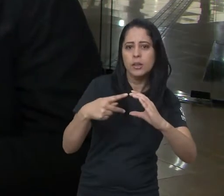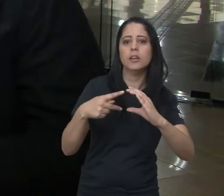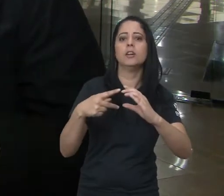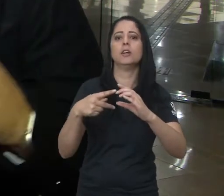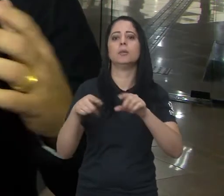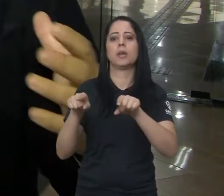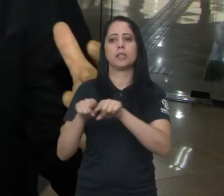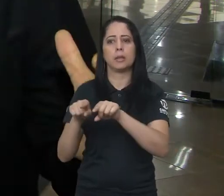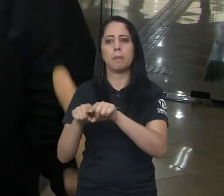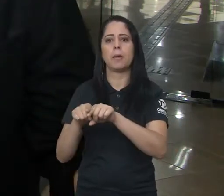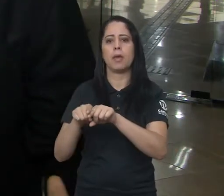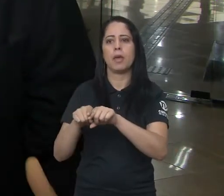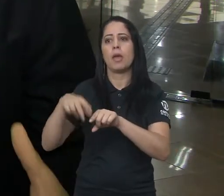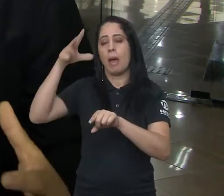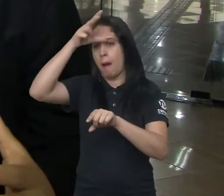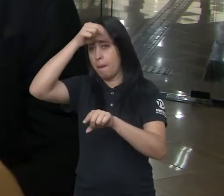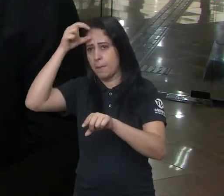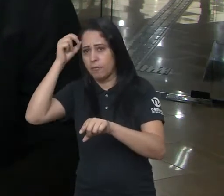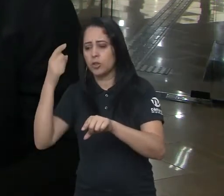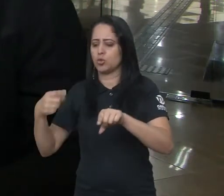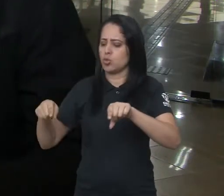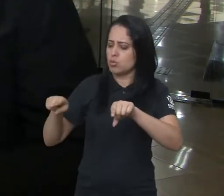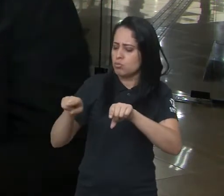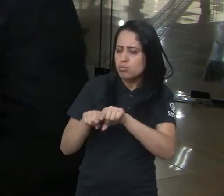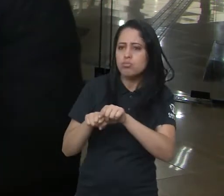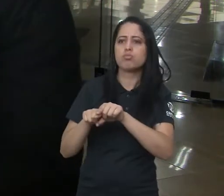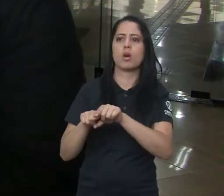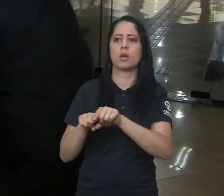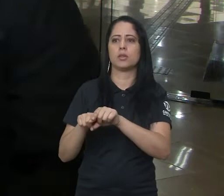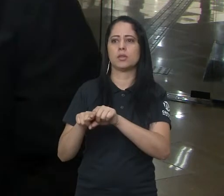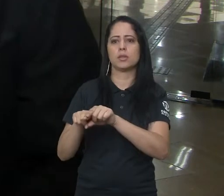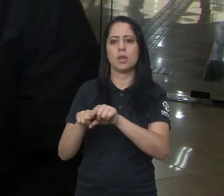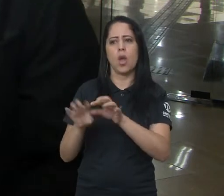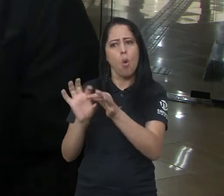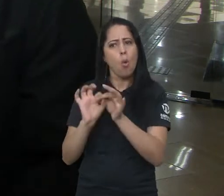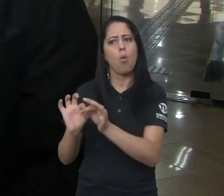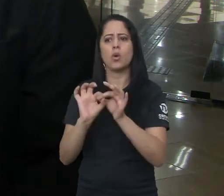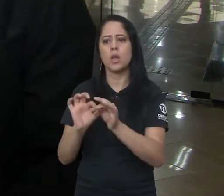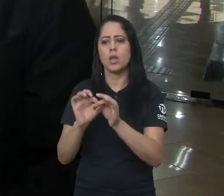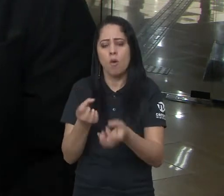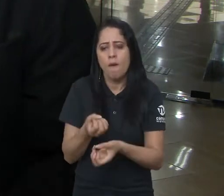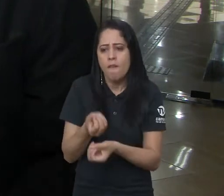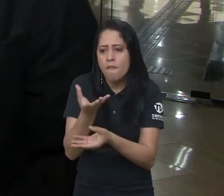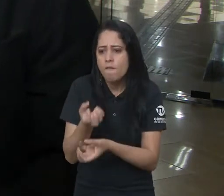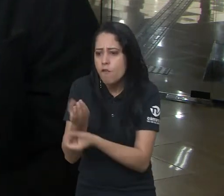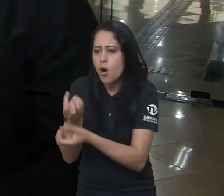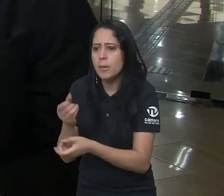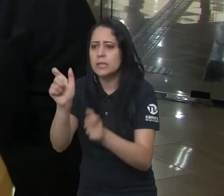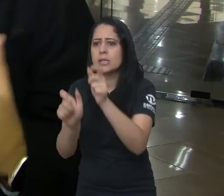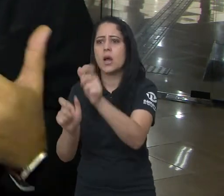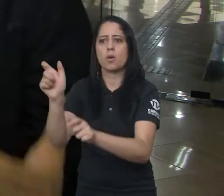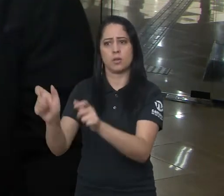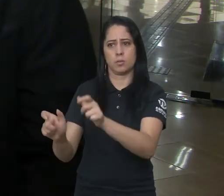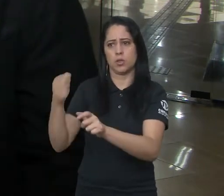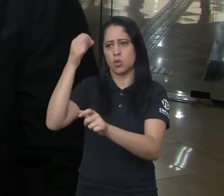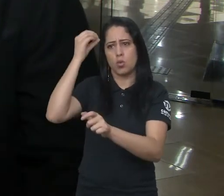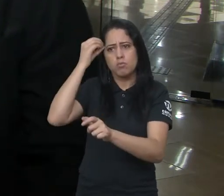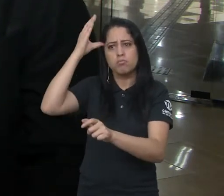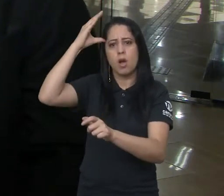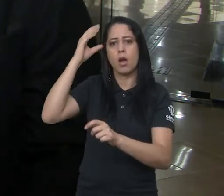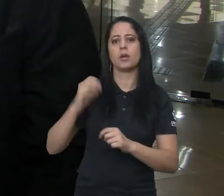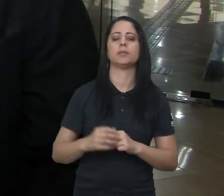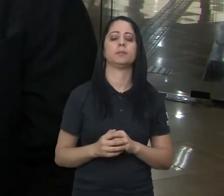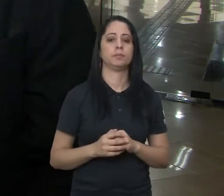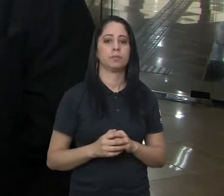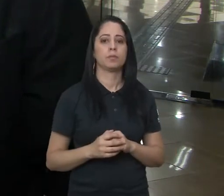tanto através aqui na Câmara Legislativa, quanto também a administração, o Poder Executivo, para estar levando a informação